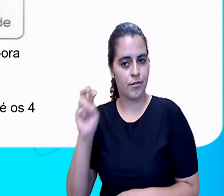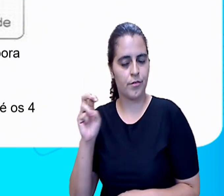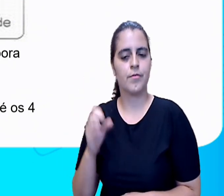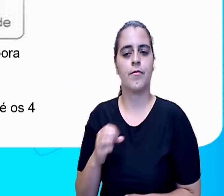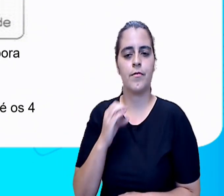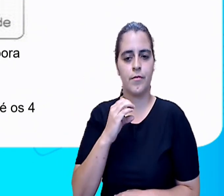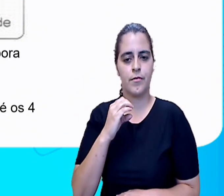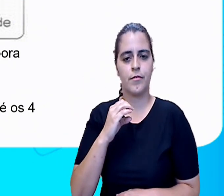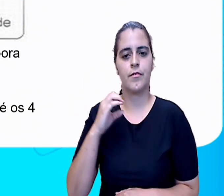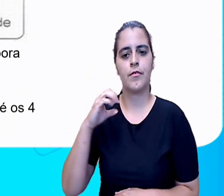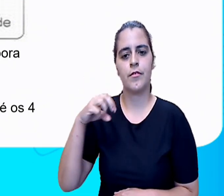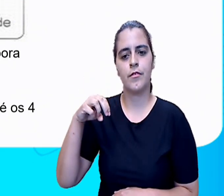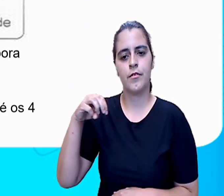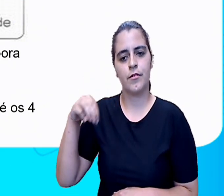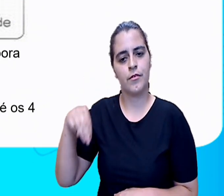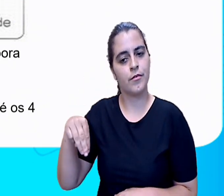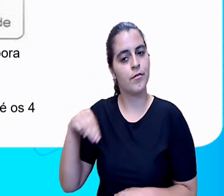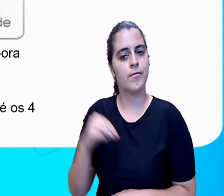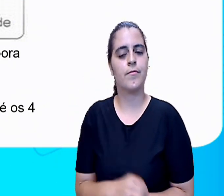55